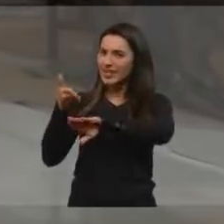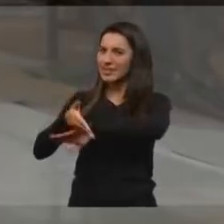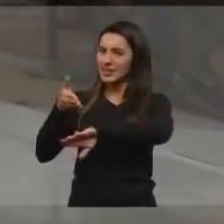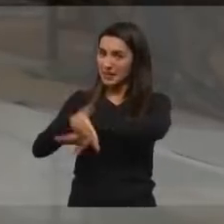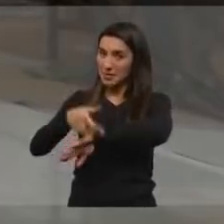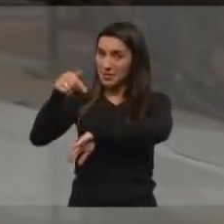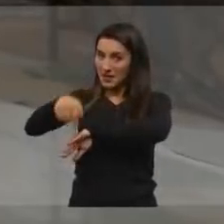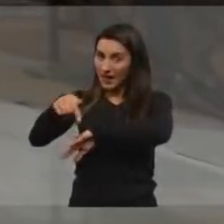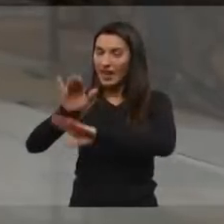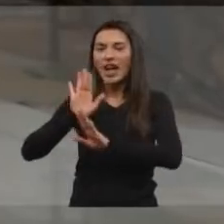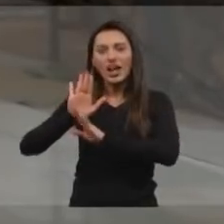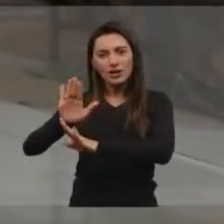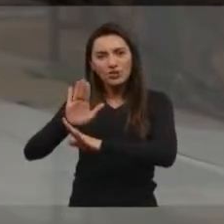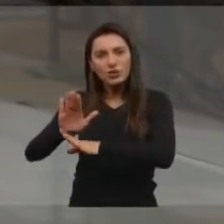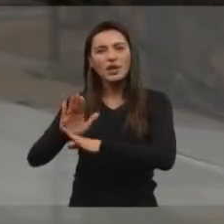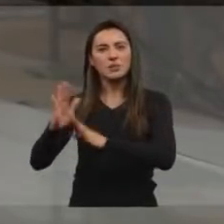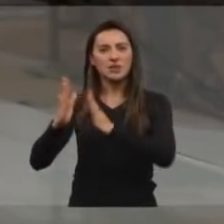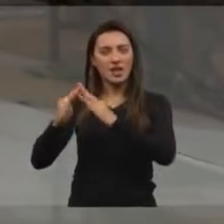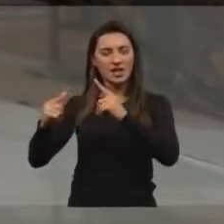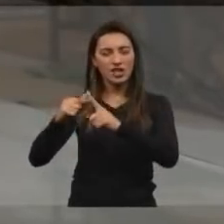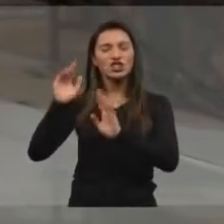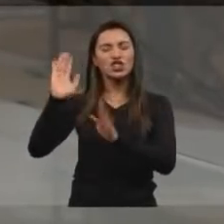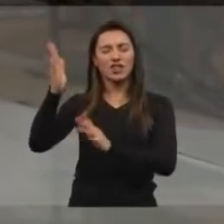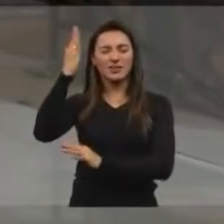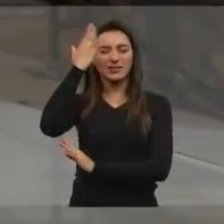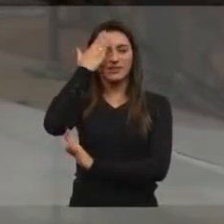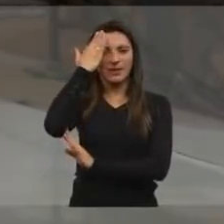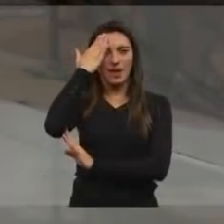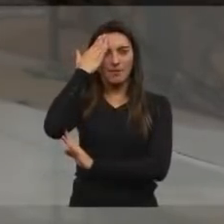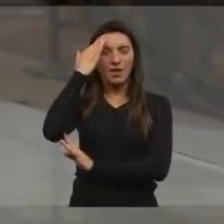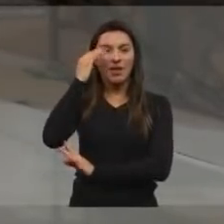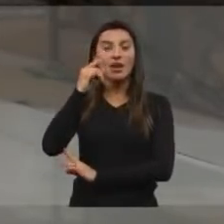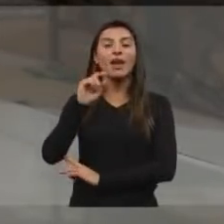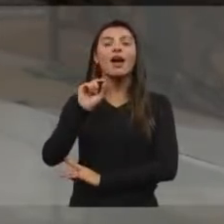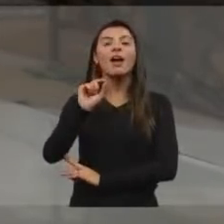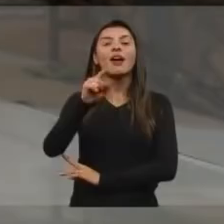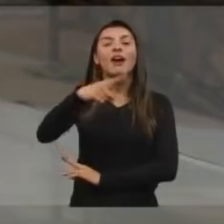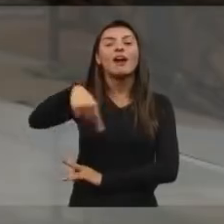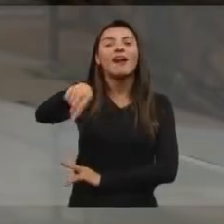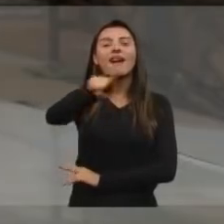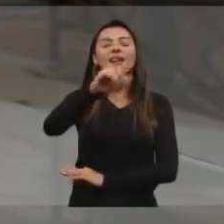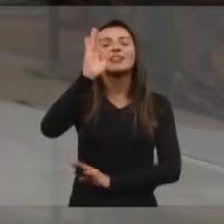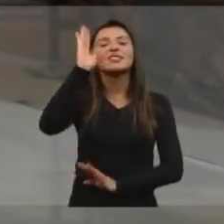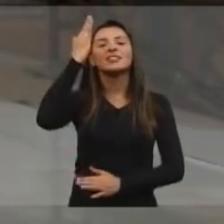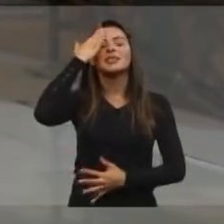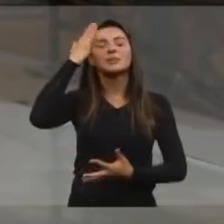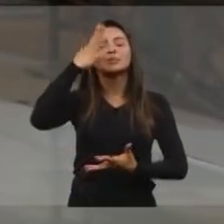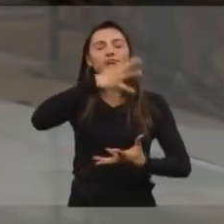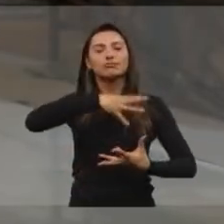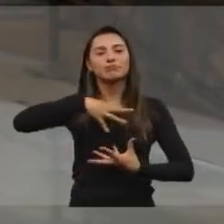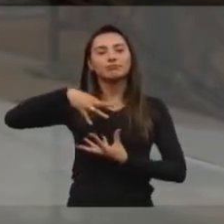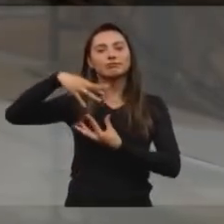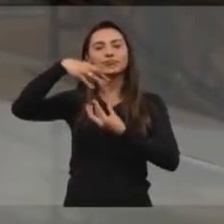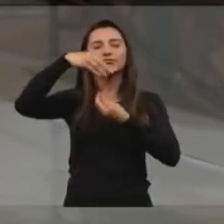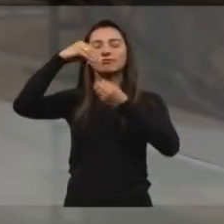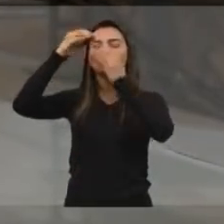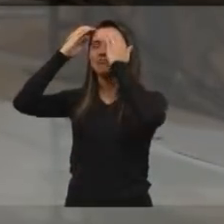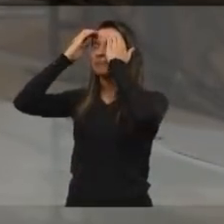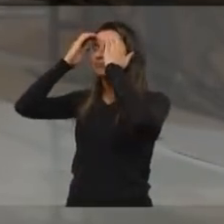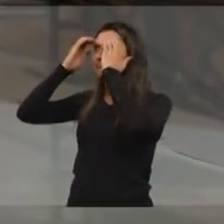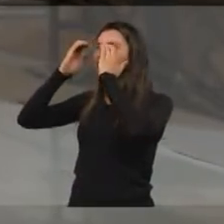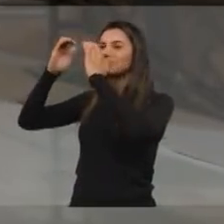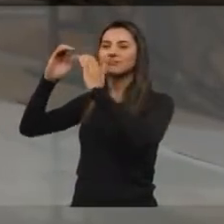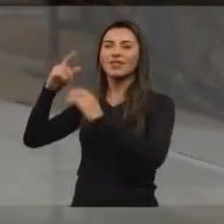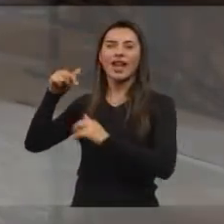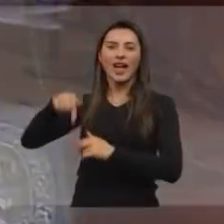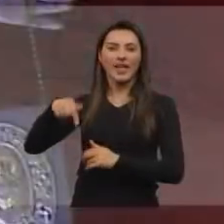da obra sabe mas quem bebe da espiritualidade sabe que nós somos devotos de nossa senhora